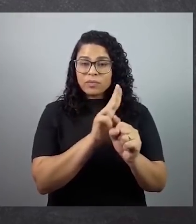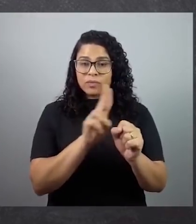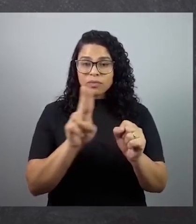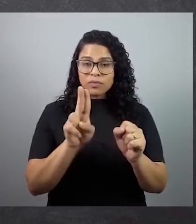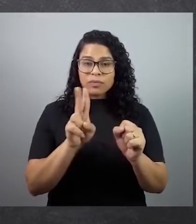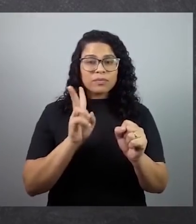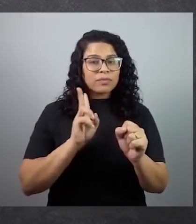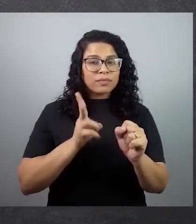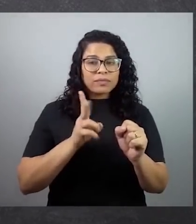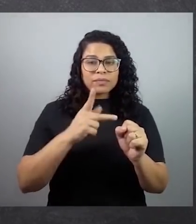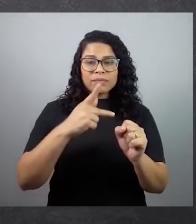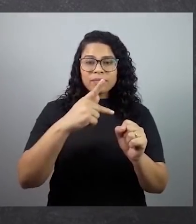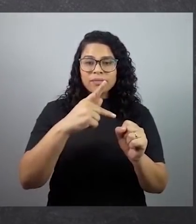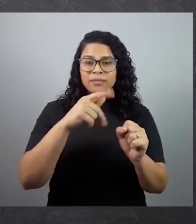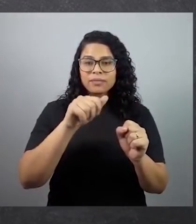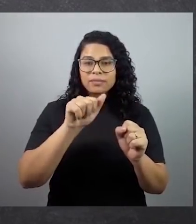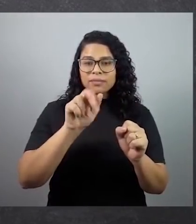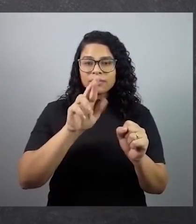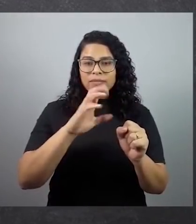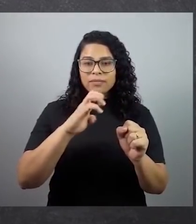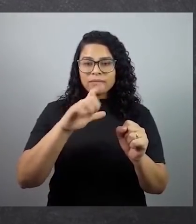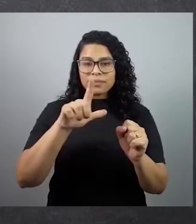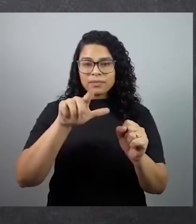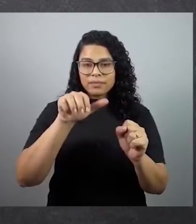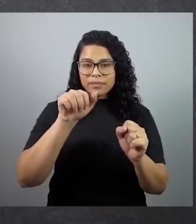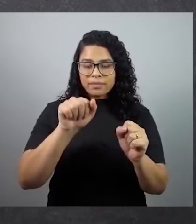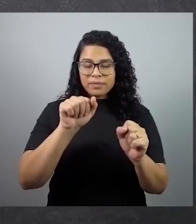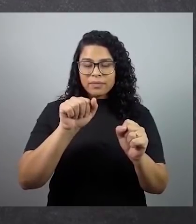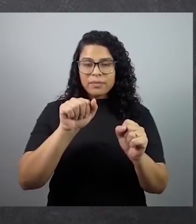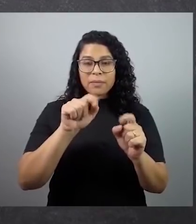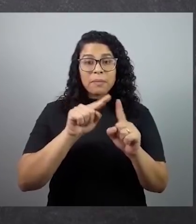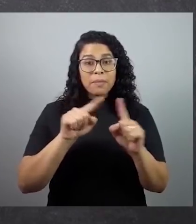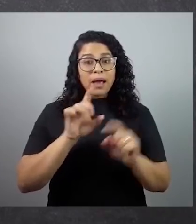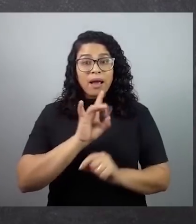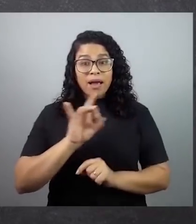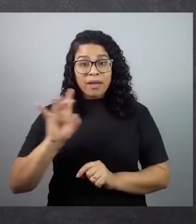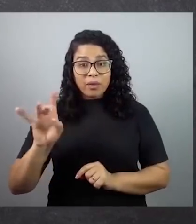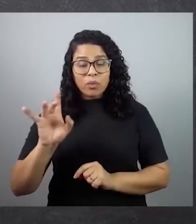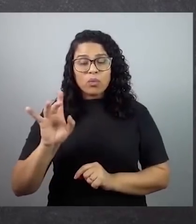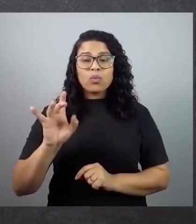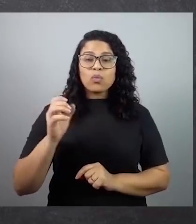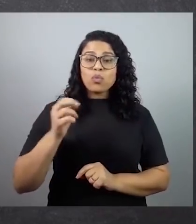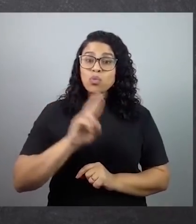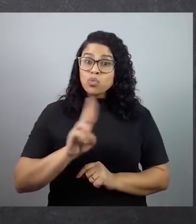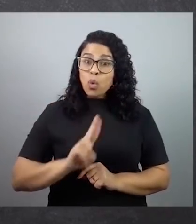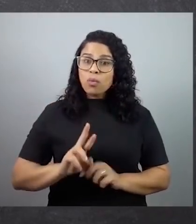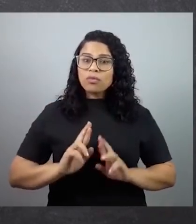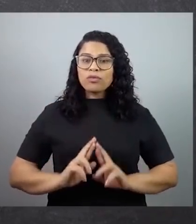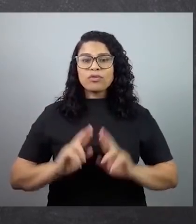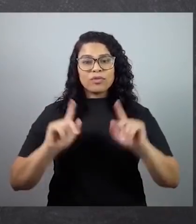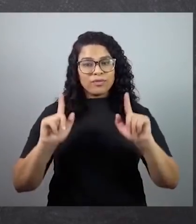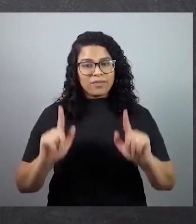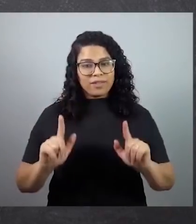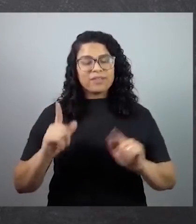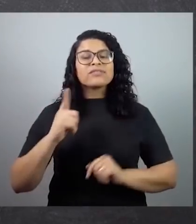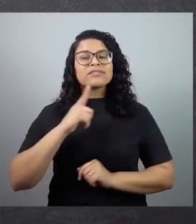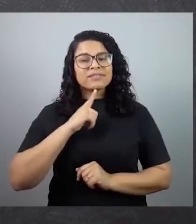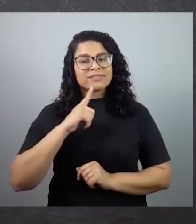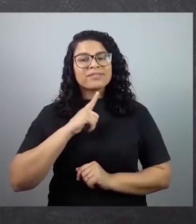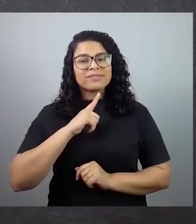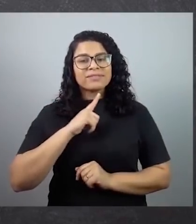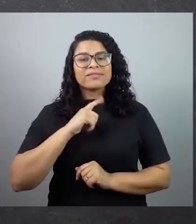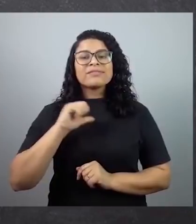operações, para cada operação tem nomes diferentes. Então, aqui na adição, Os fatores, ou seja, os números que